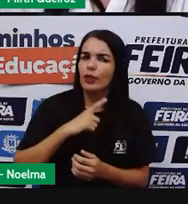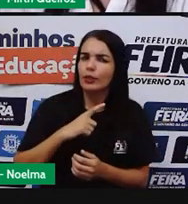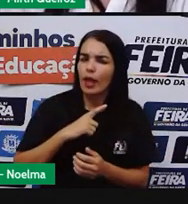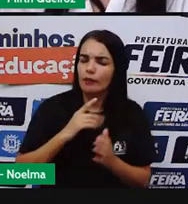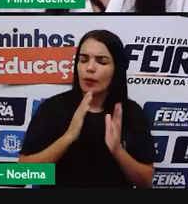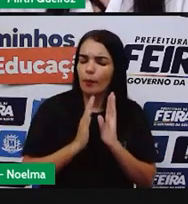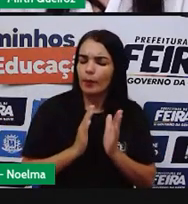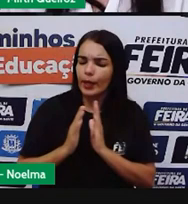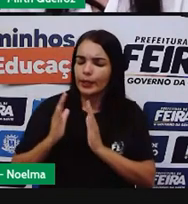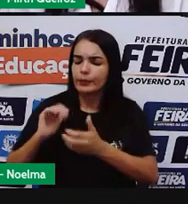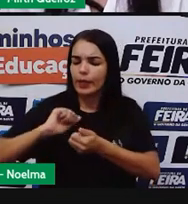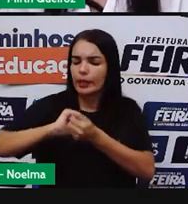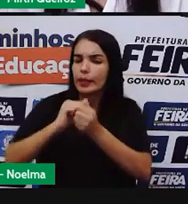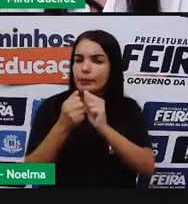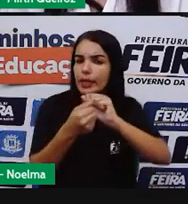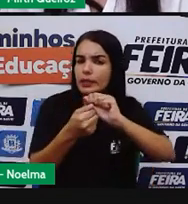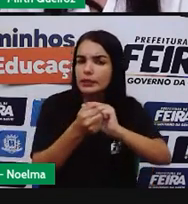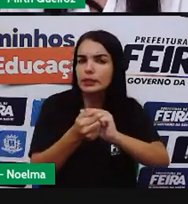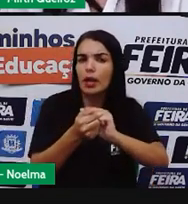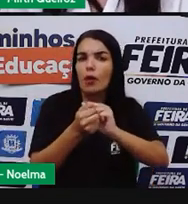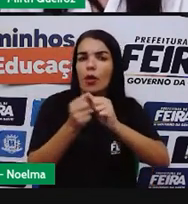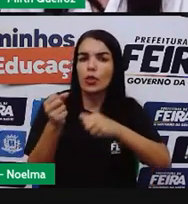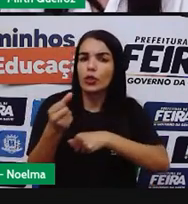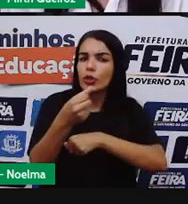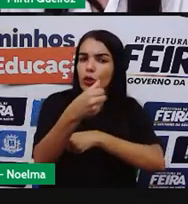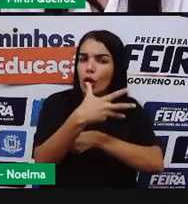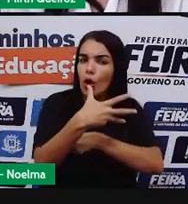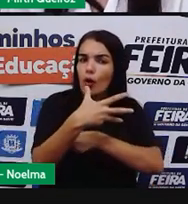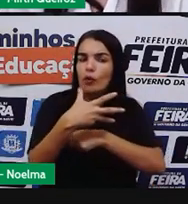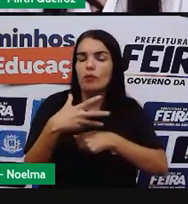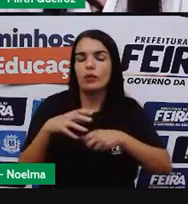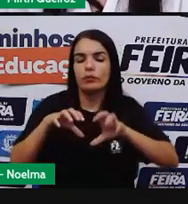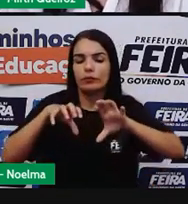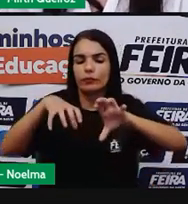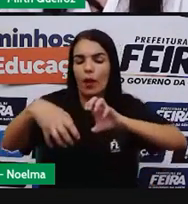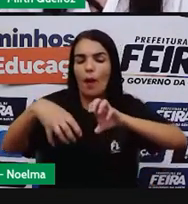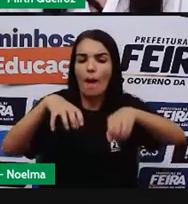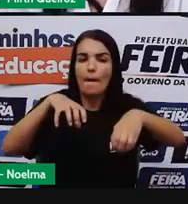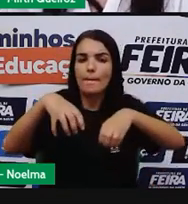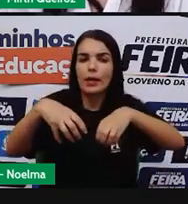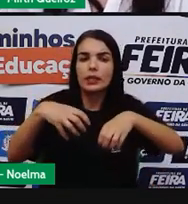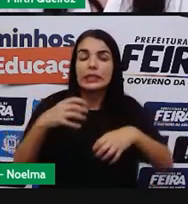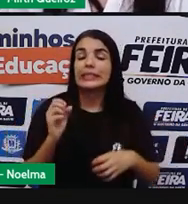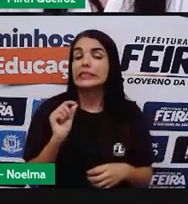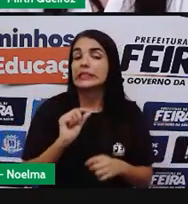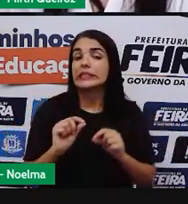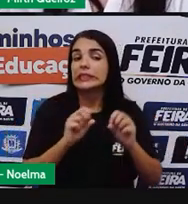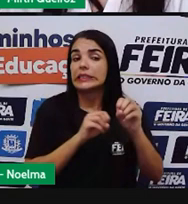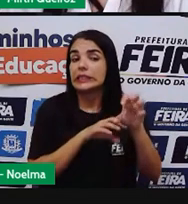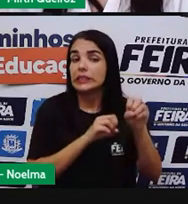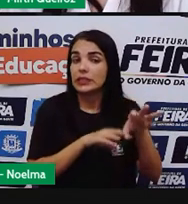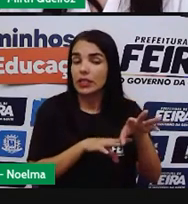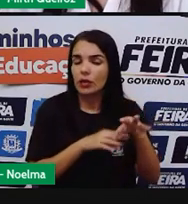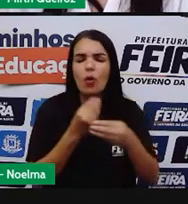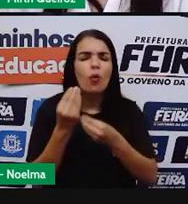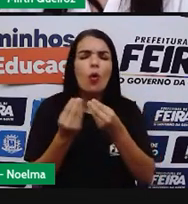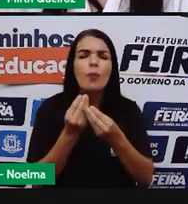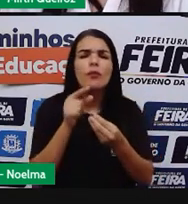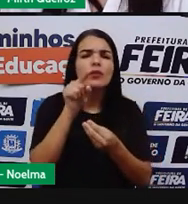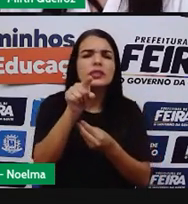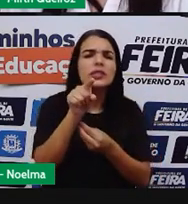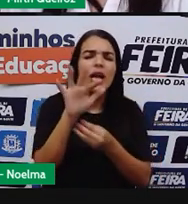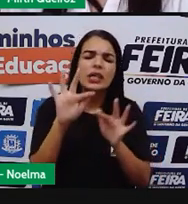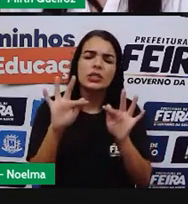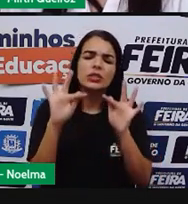de adaptação para essa nova forma de ensino. Como você e sua família lidaram com isso?